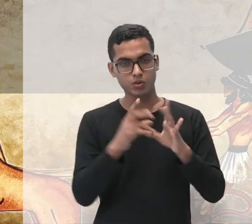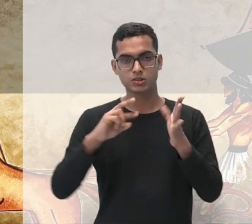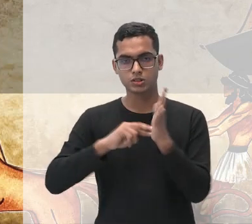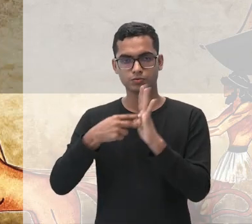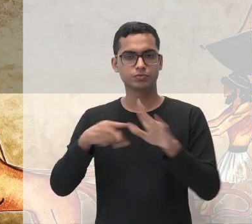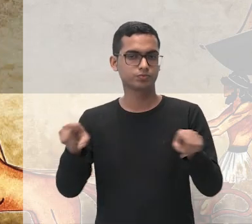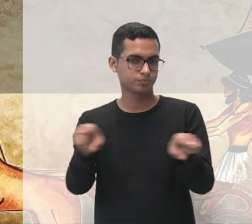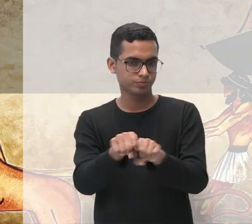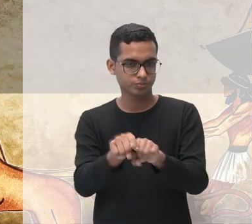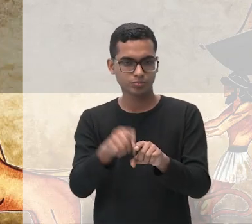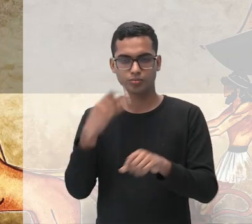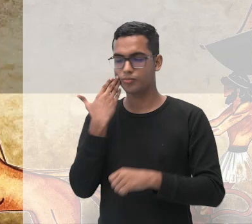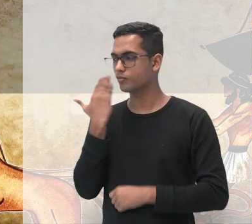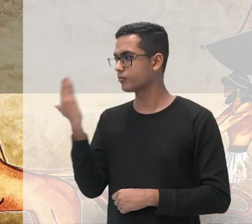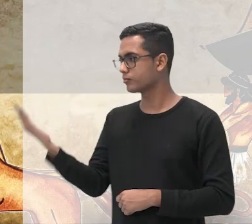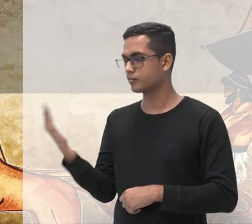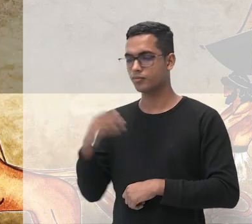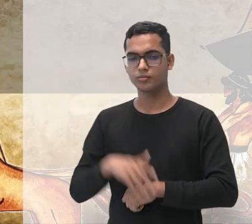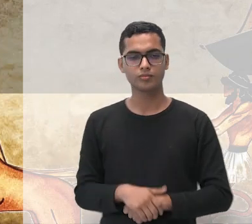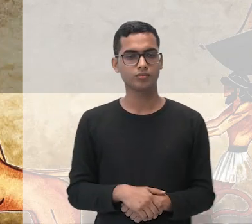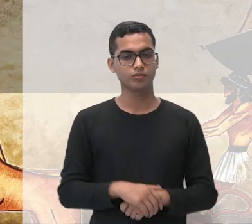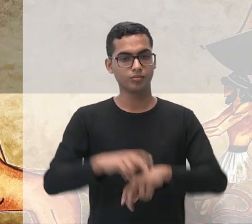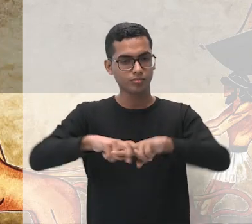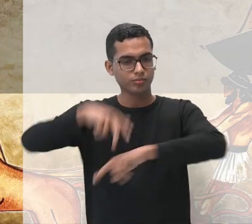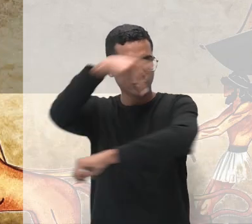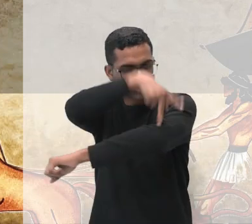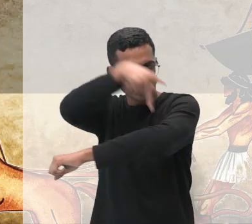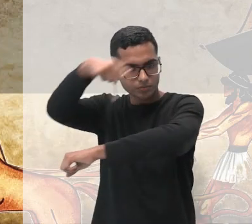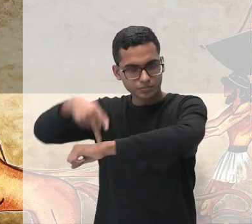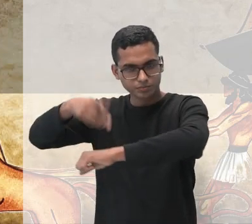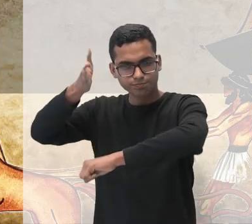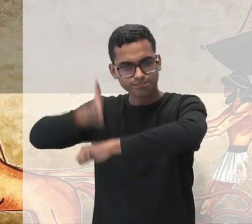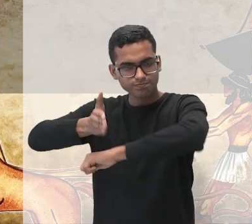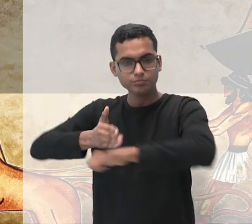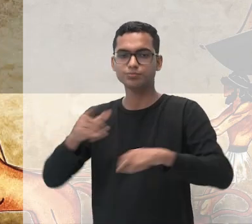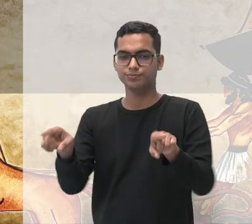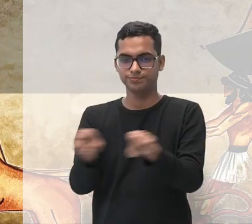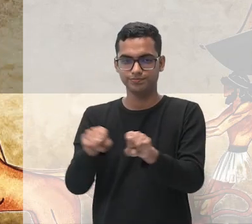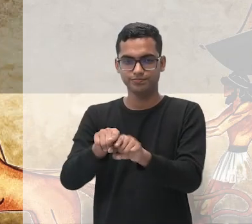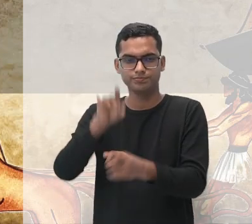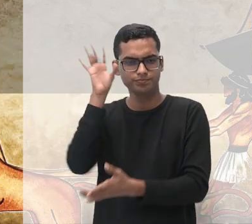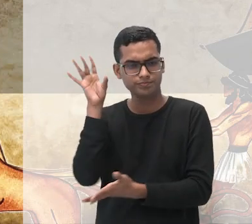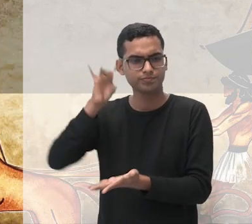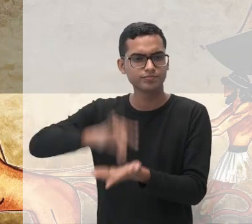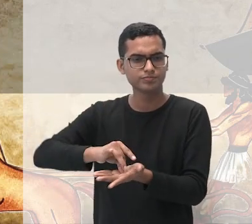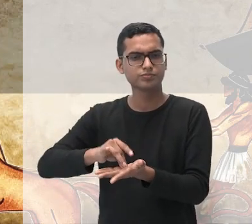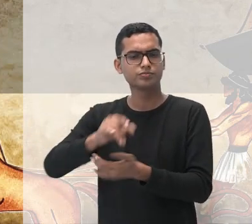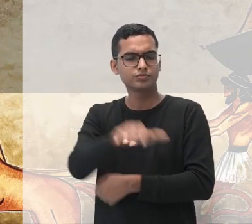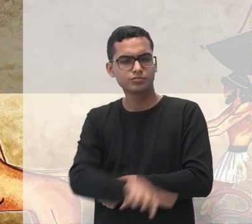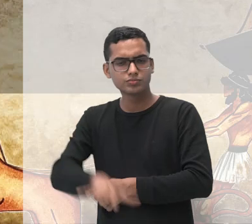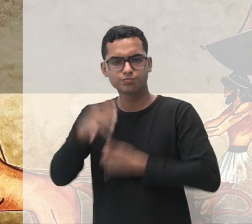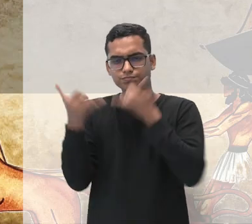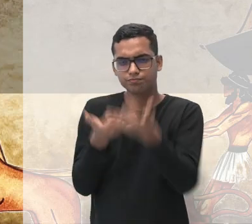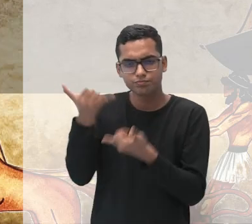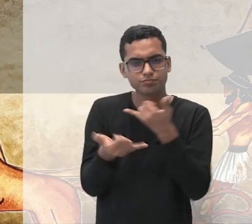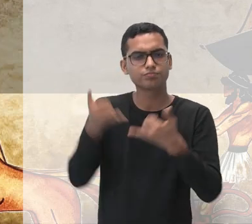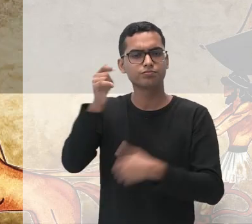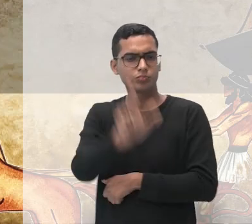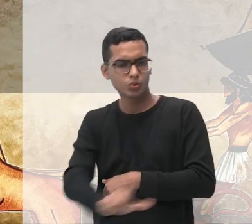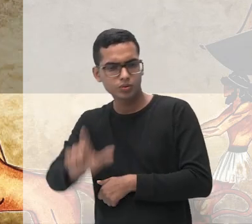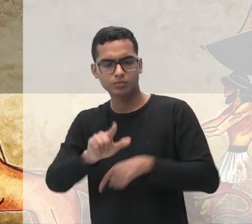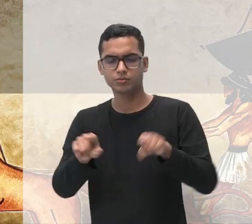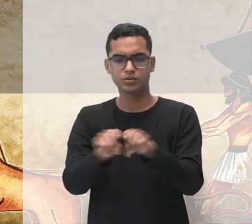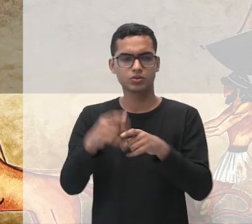tudo isso através da pedagogia moderna, que estava baseada na participação